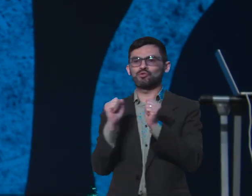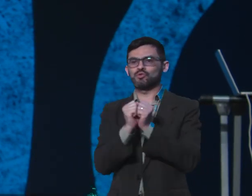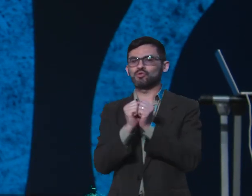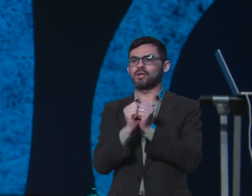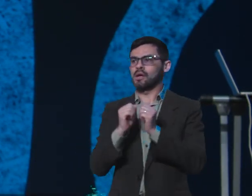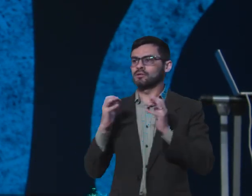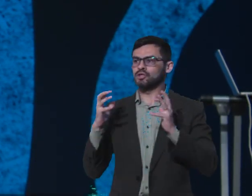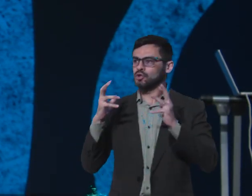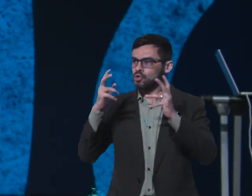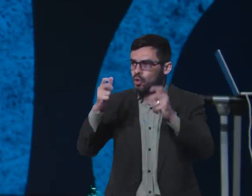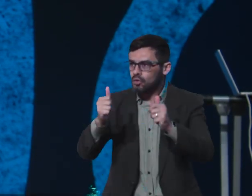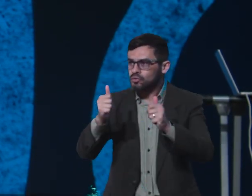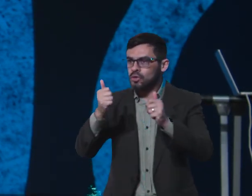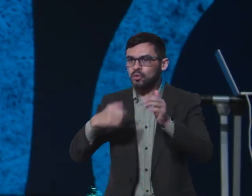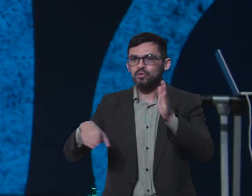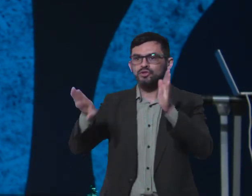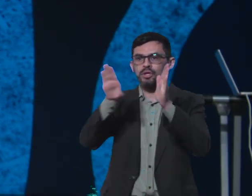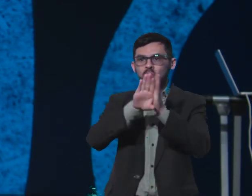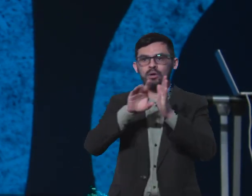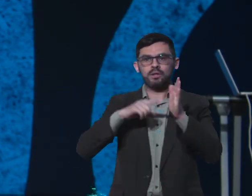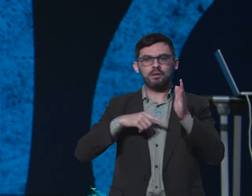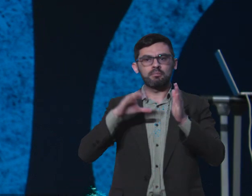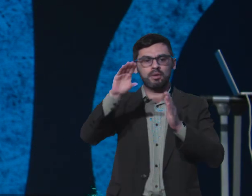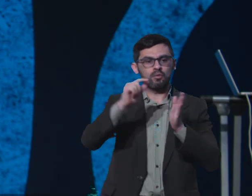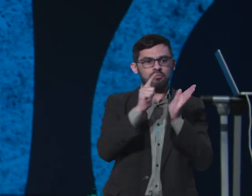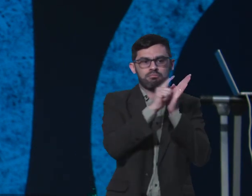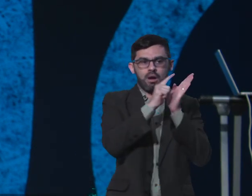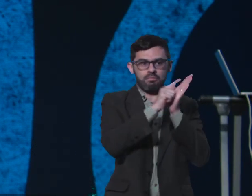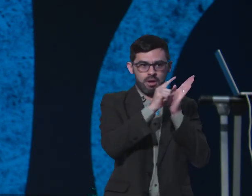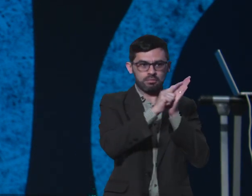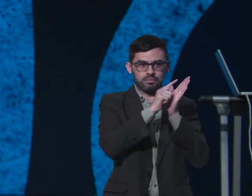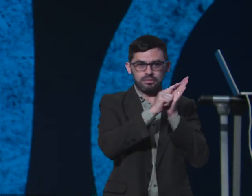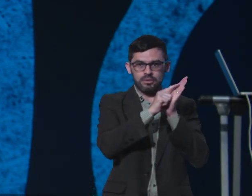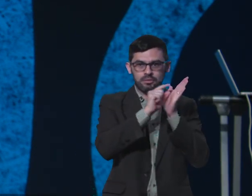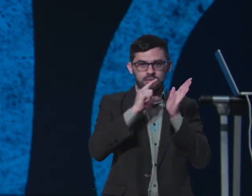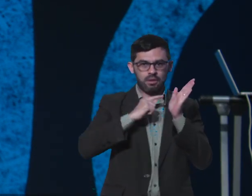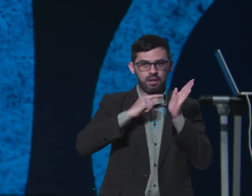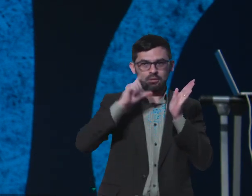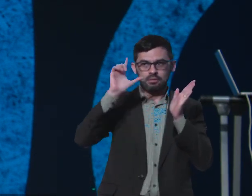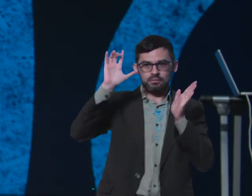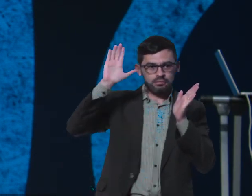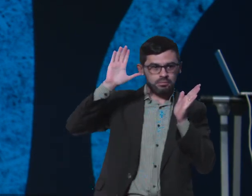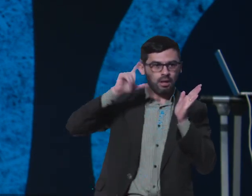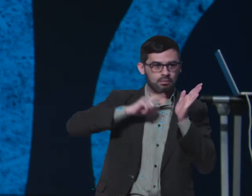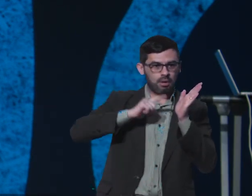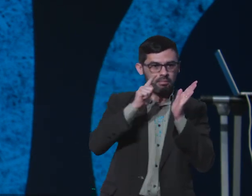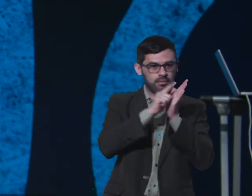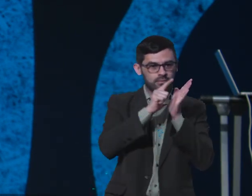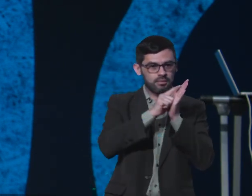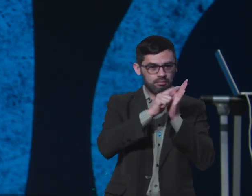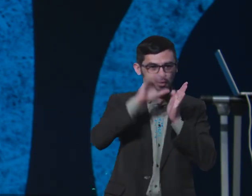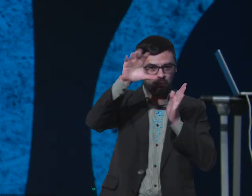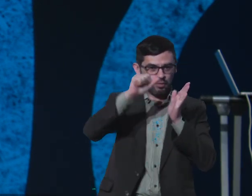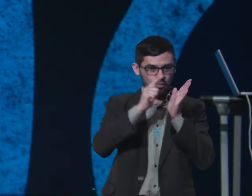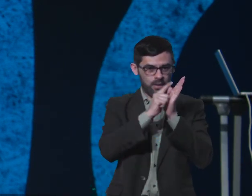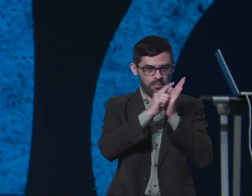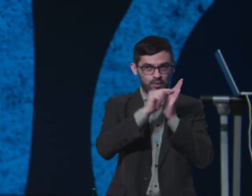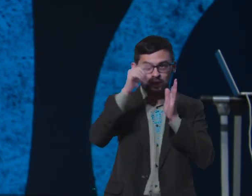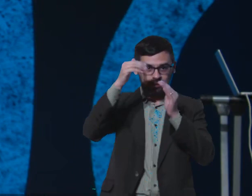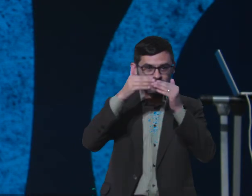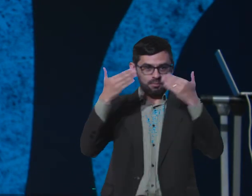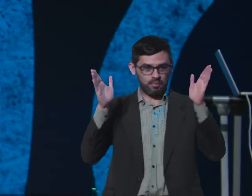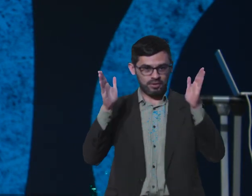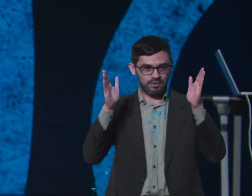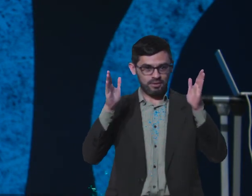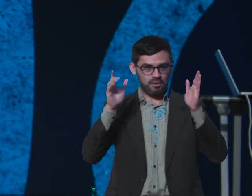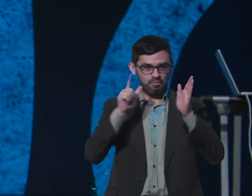que todos receberam esse papelzinho na entrada. Quem não recebeu aí, eu não sei se tem mais. A gente sempre tem pouca